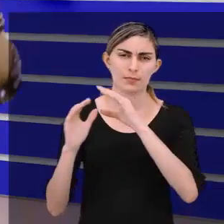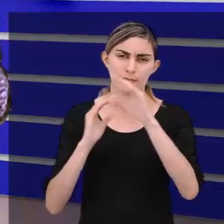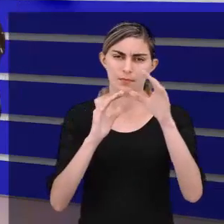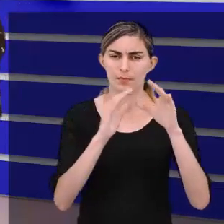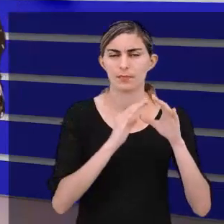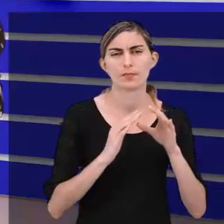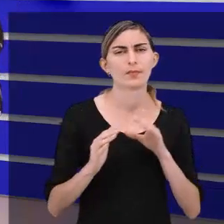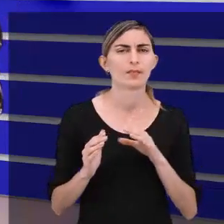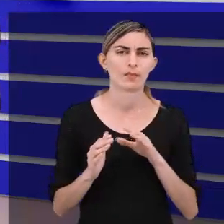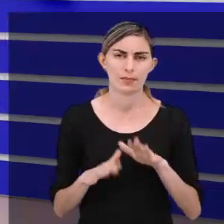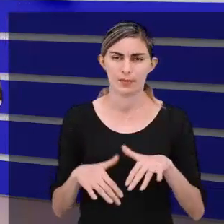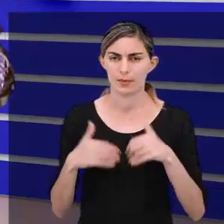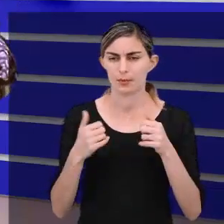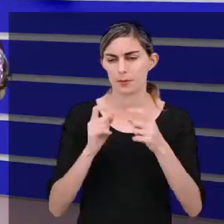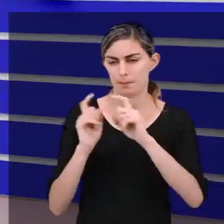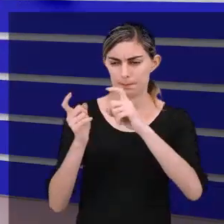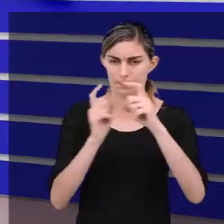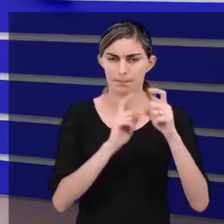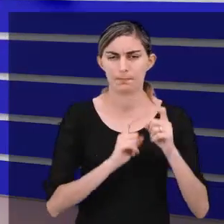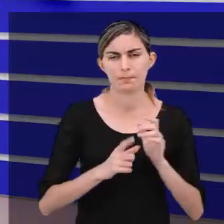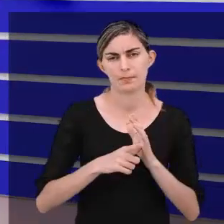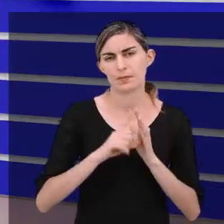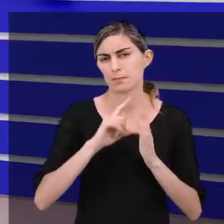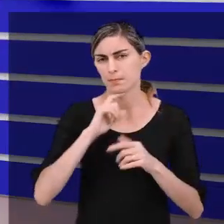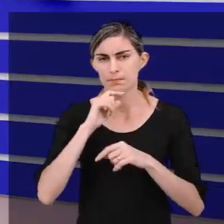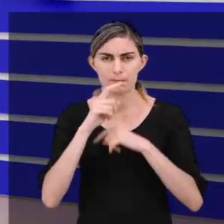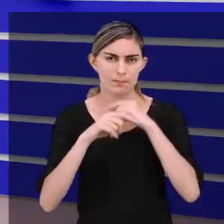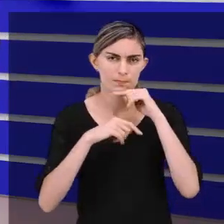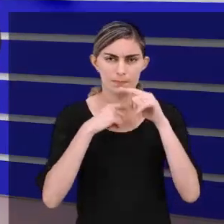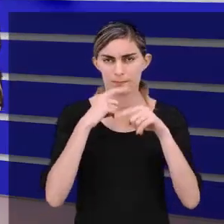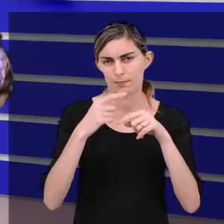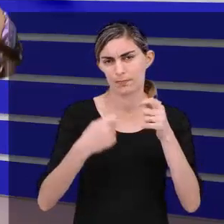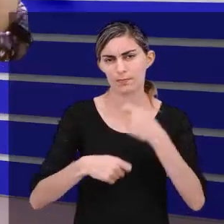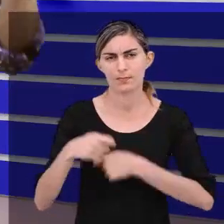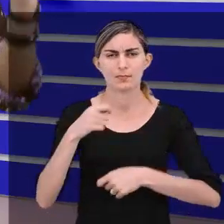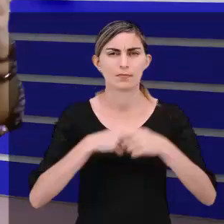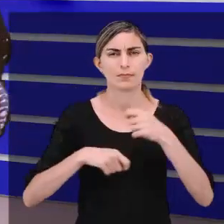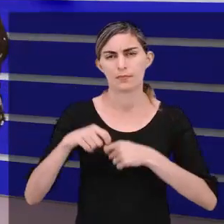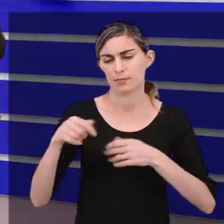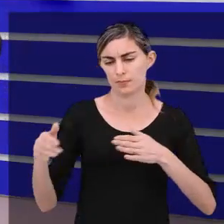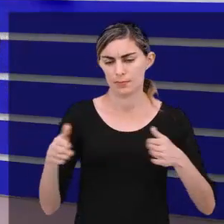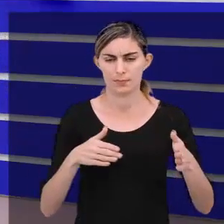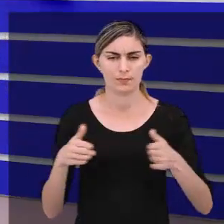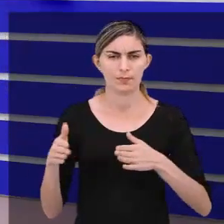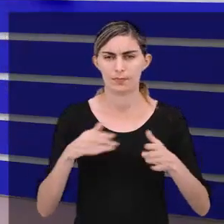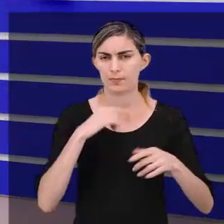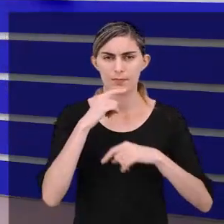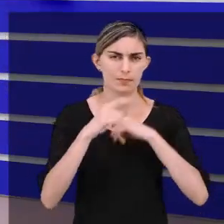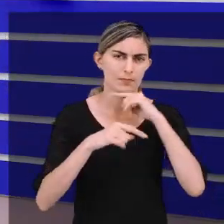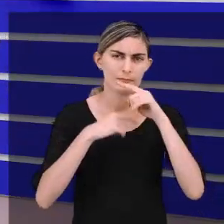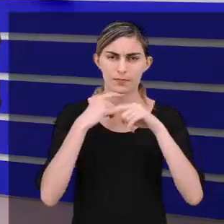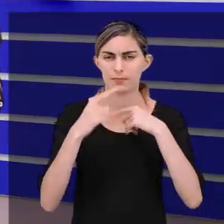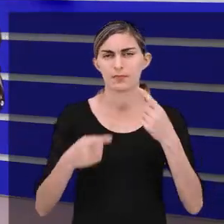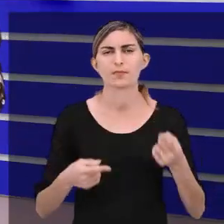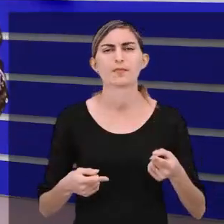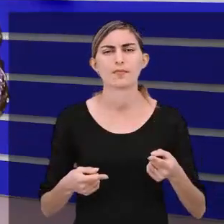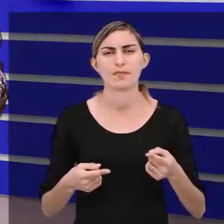de uma melhor negociação. A gente não consegue negociar os prazos aqui, a gente não consegue